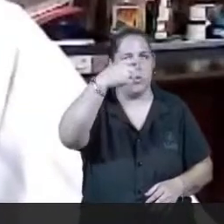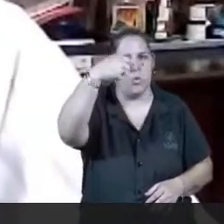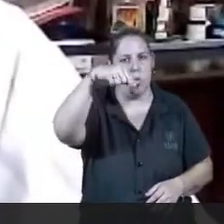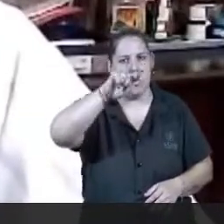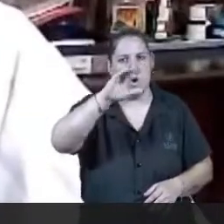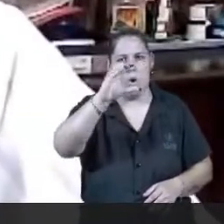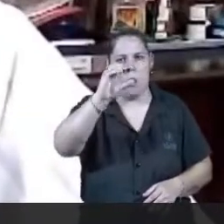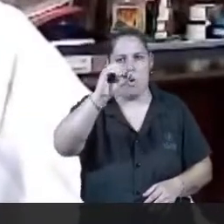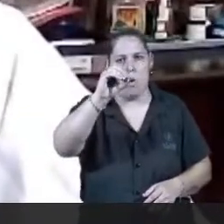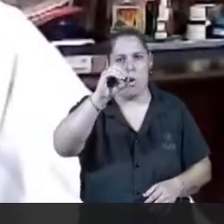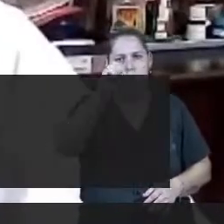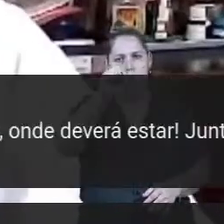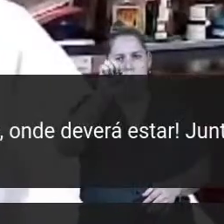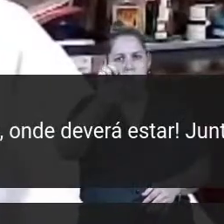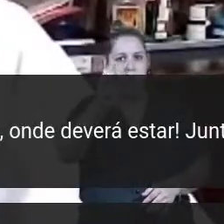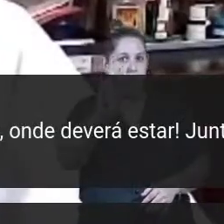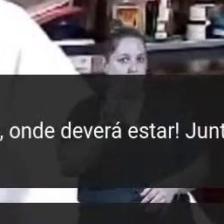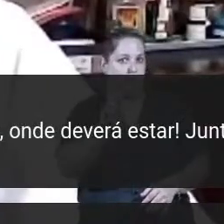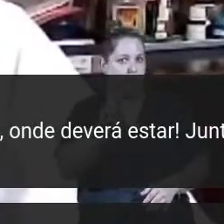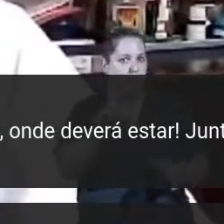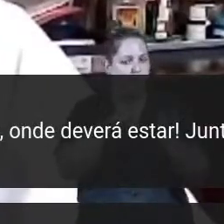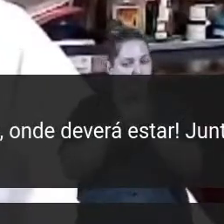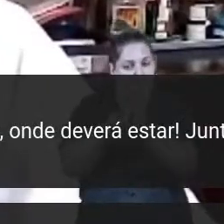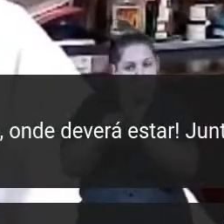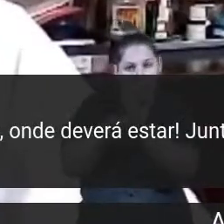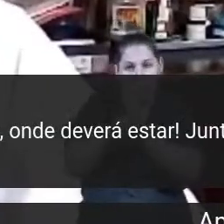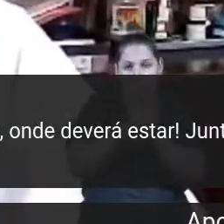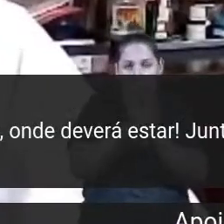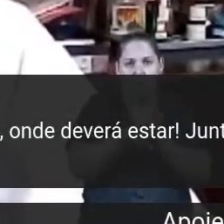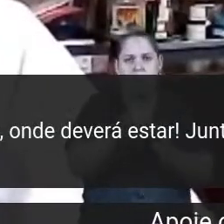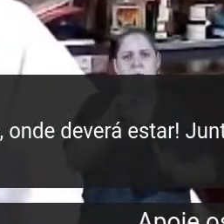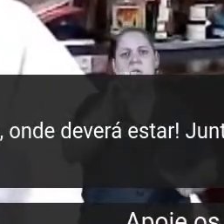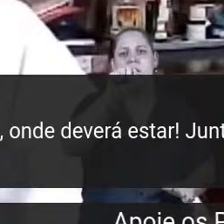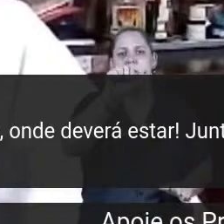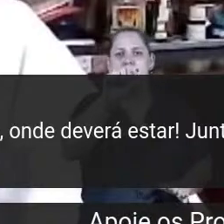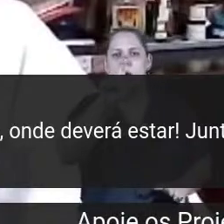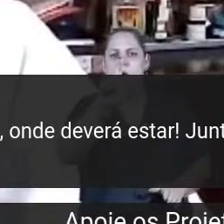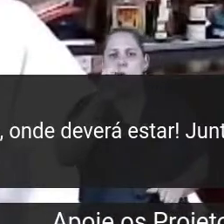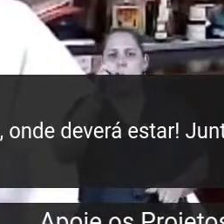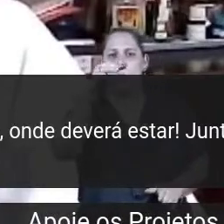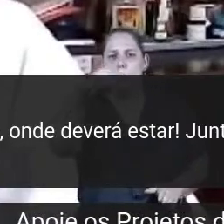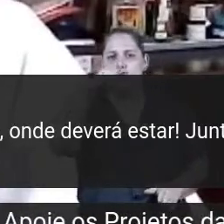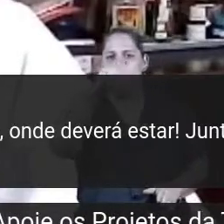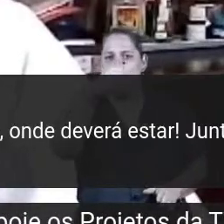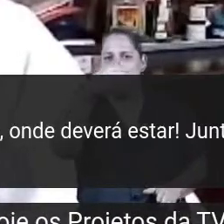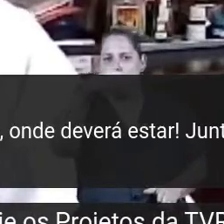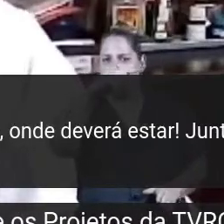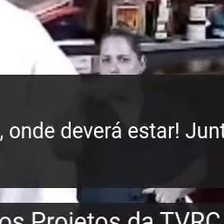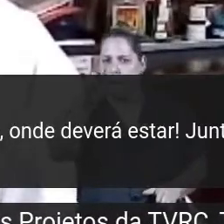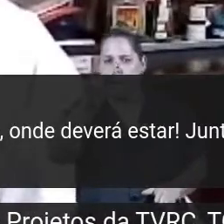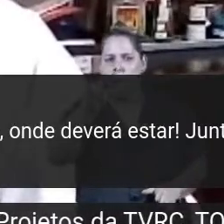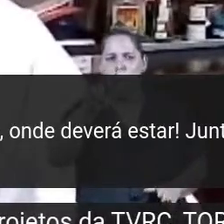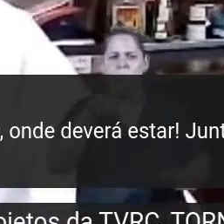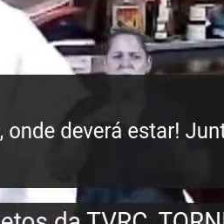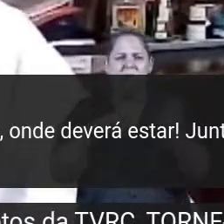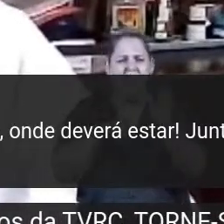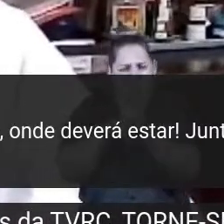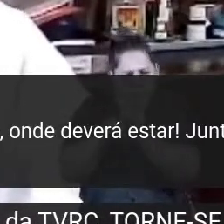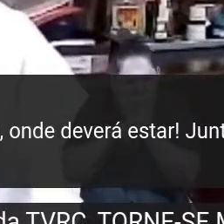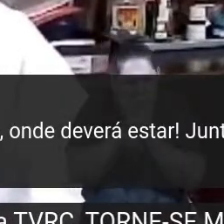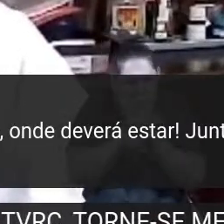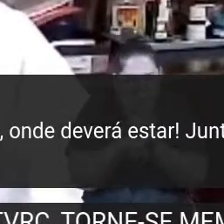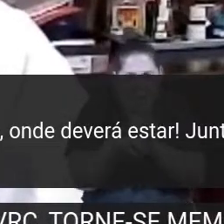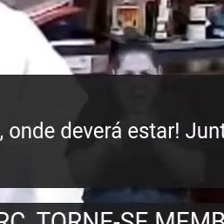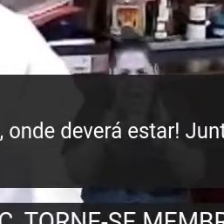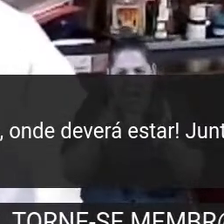nosso deputado federal, Salomão, enfim. E as consultas foram recebidas de